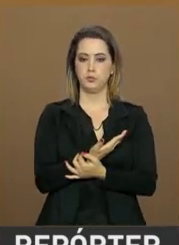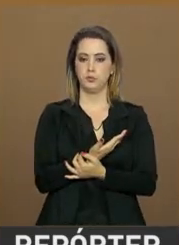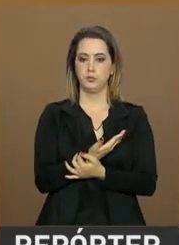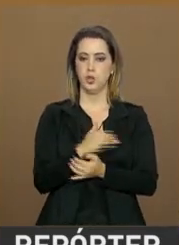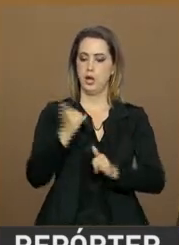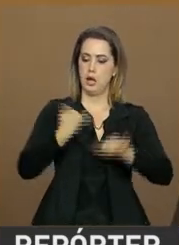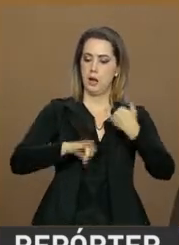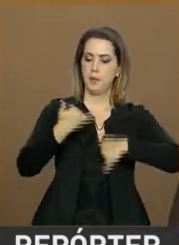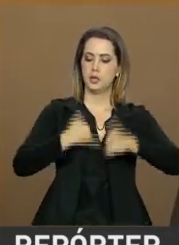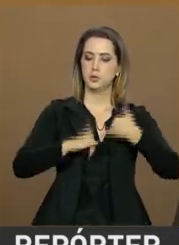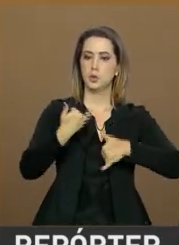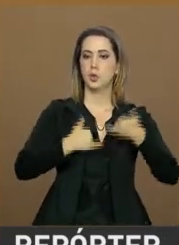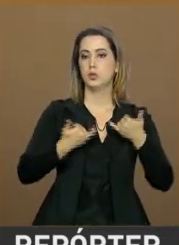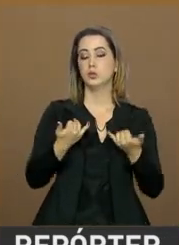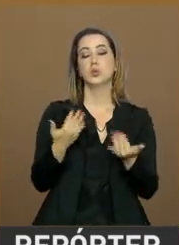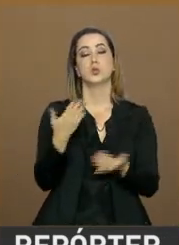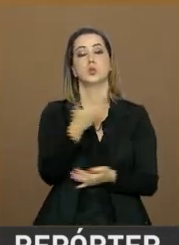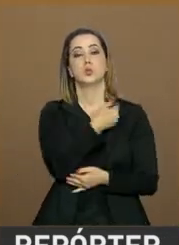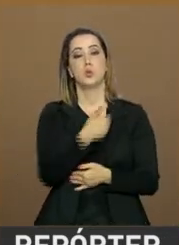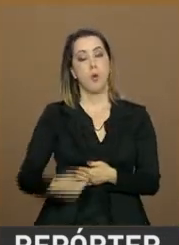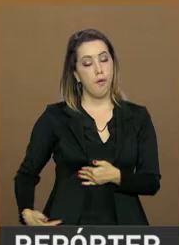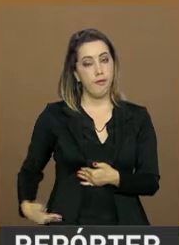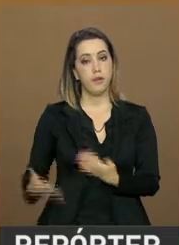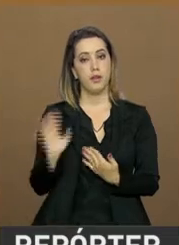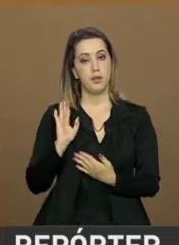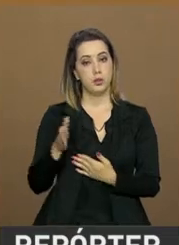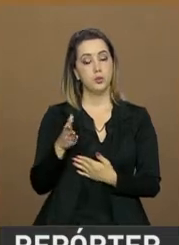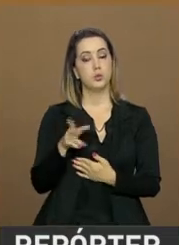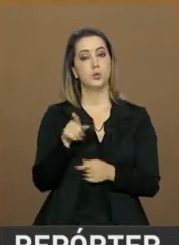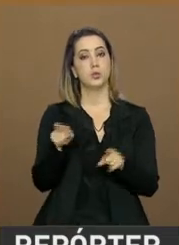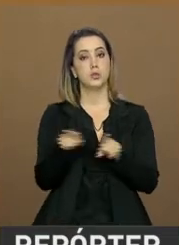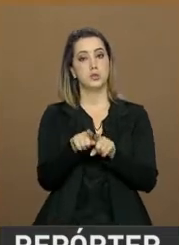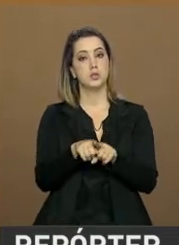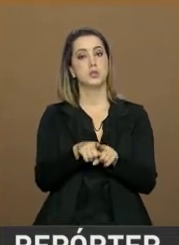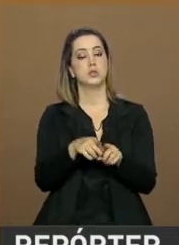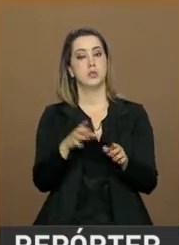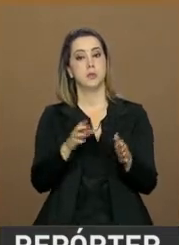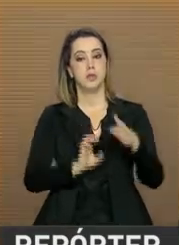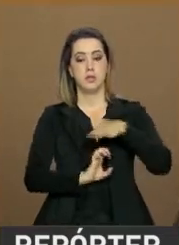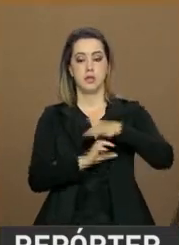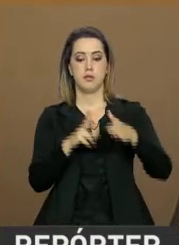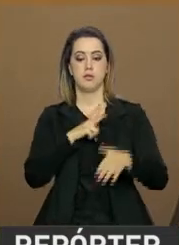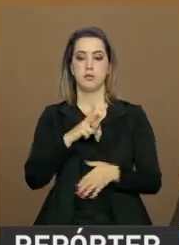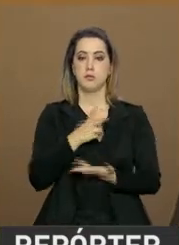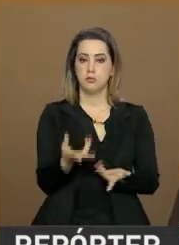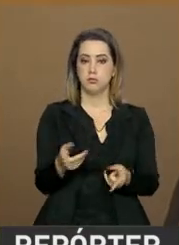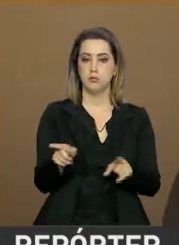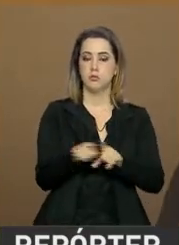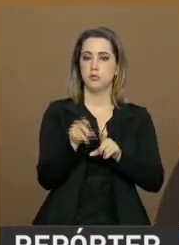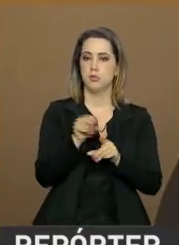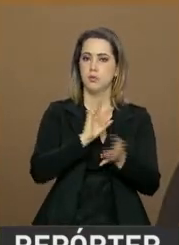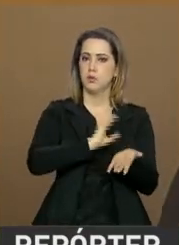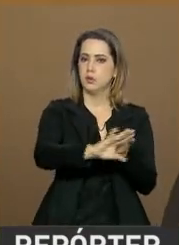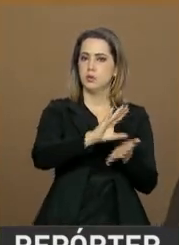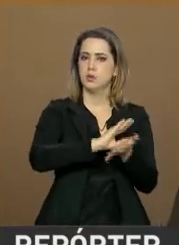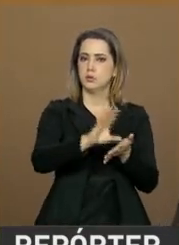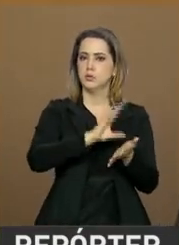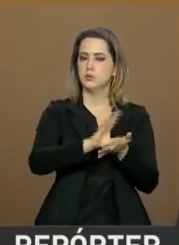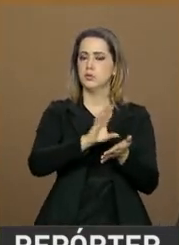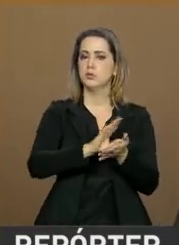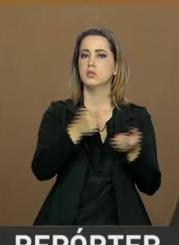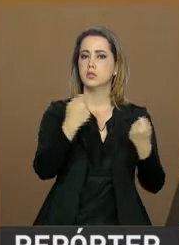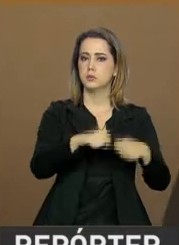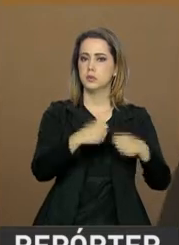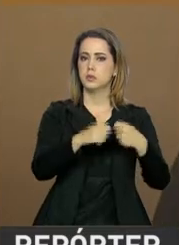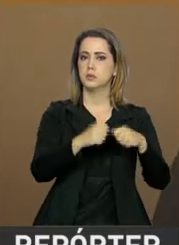receberão atrações tecnologia e esses investidores privados para uns a os investimentos para as fábricas que